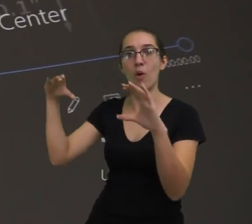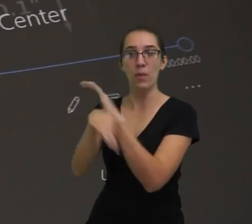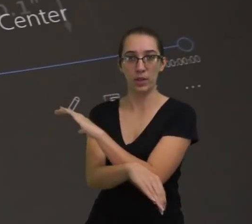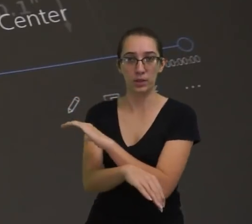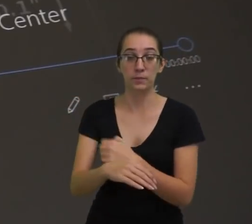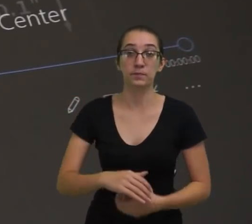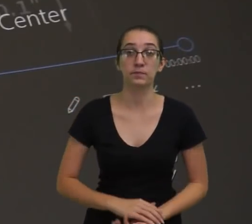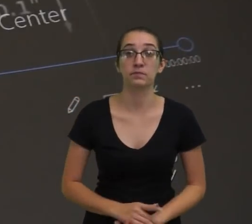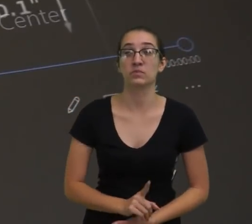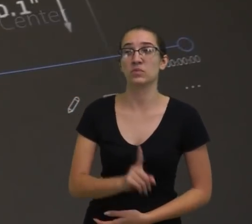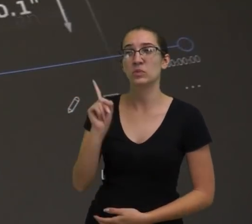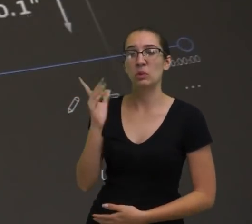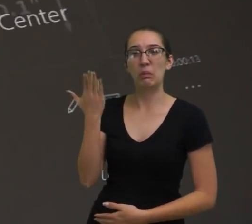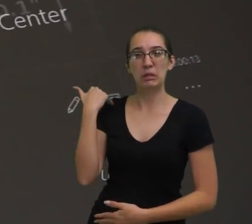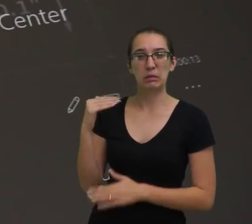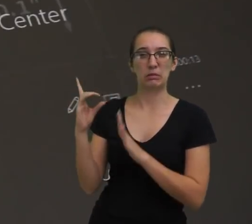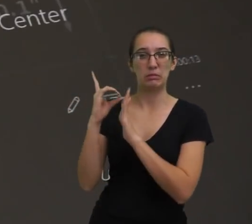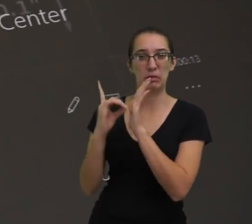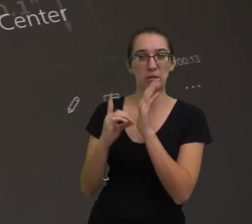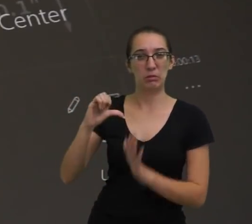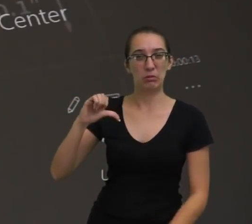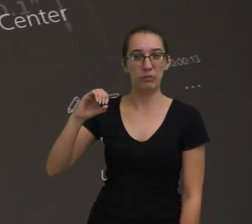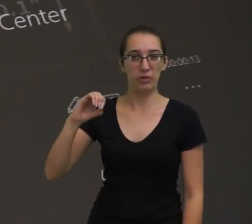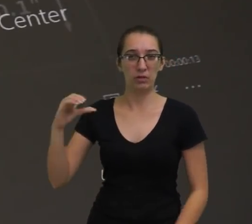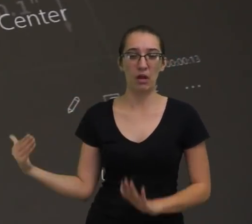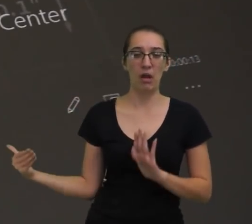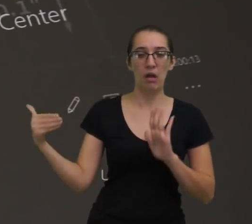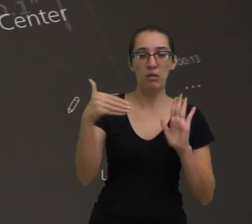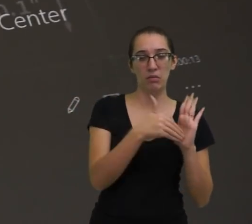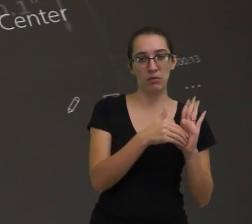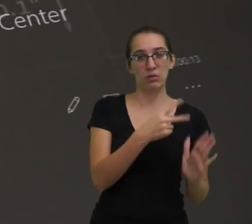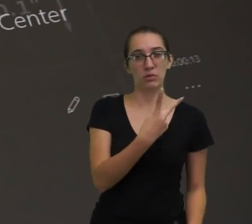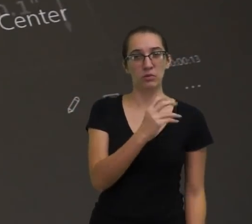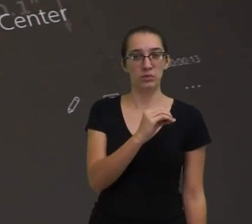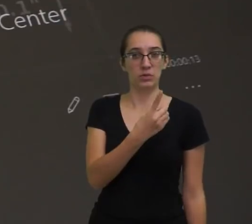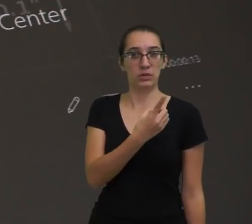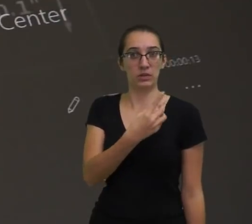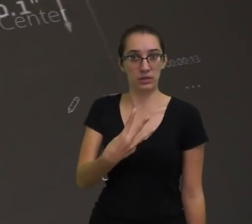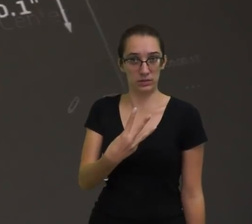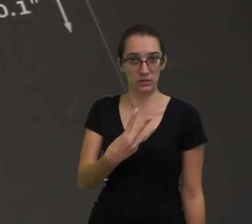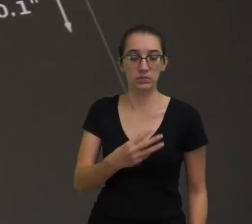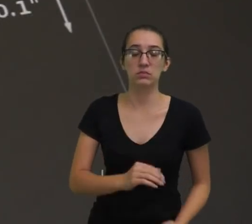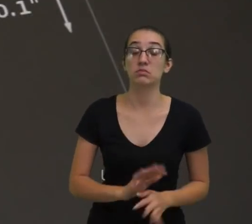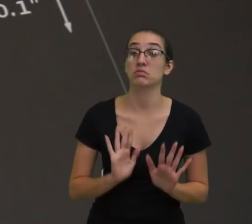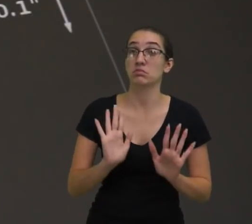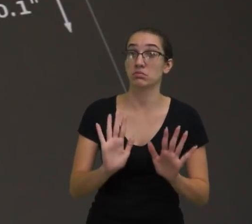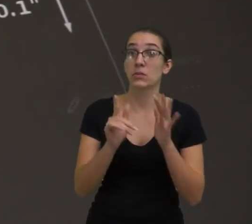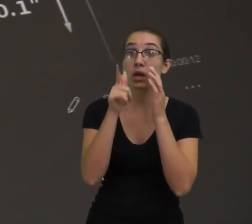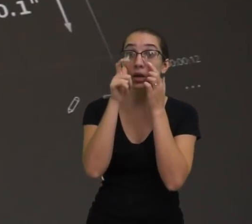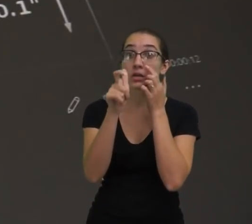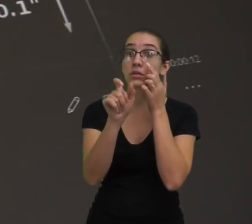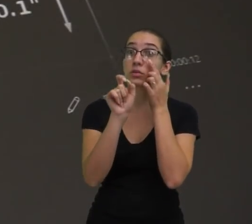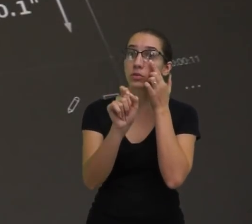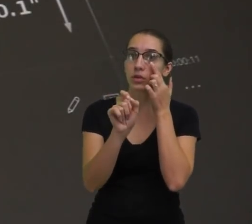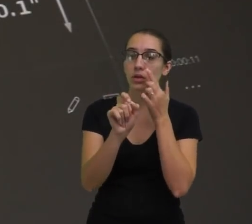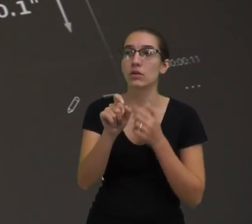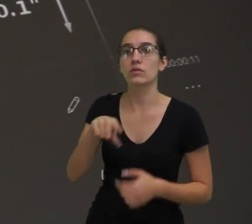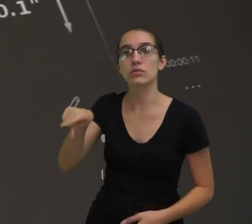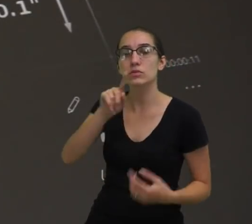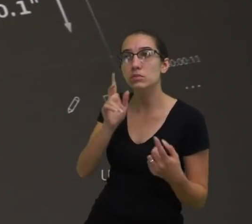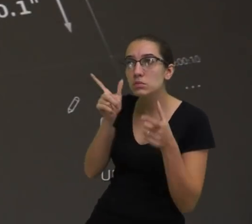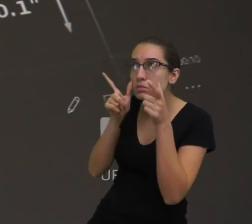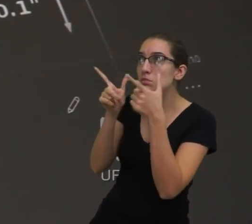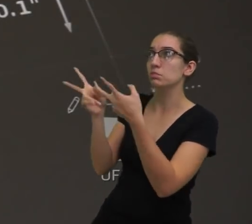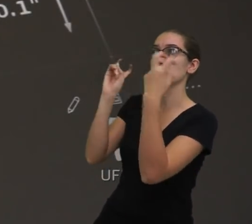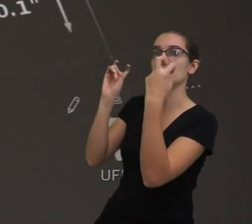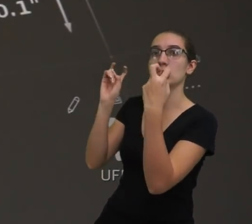até 2013, tá? Agora, algo interessante que os mais atentos de vocês devem ter notado é que não tem estrela nenhuma lá no centro